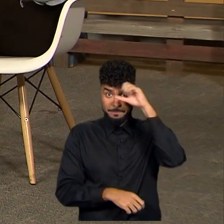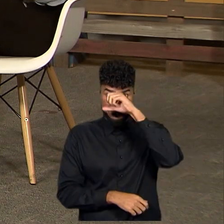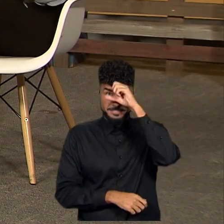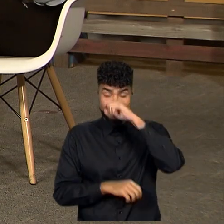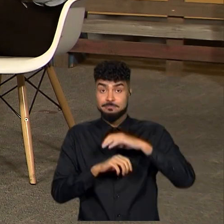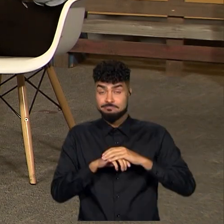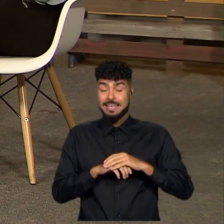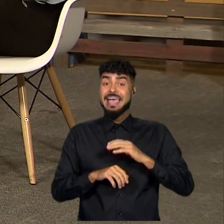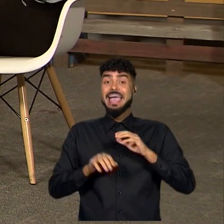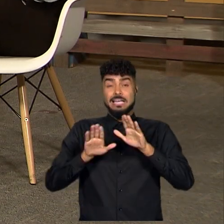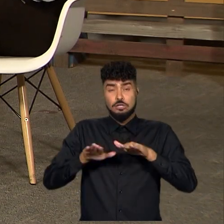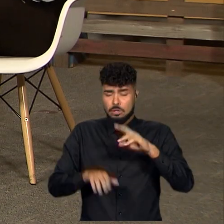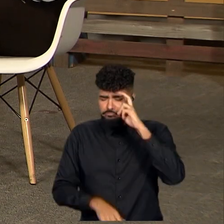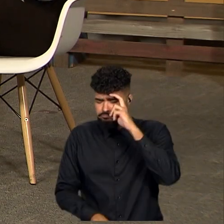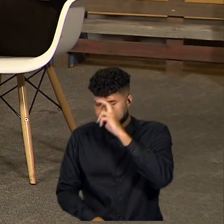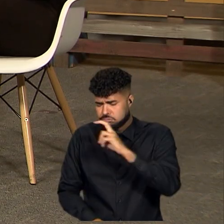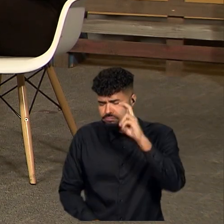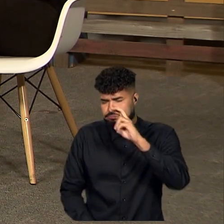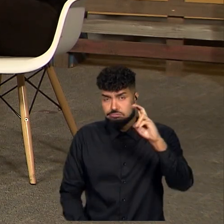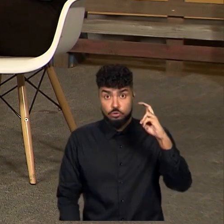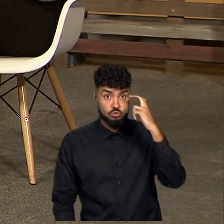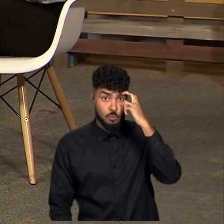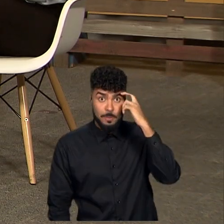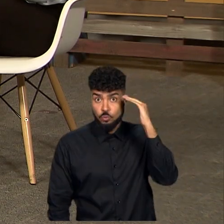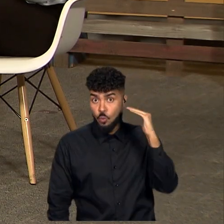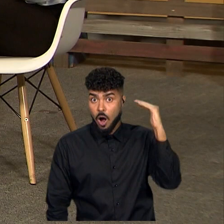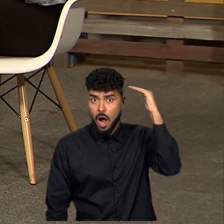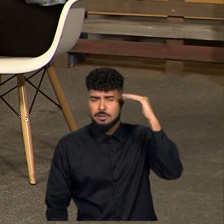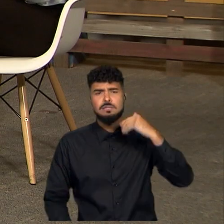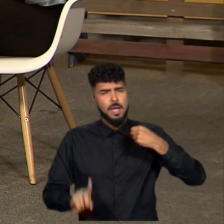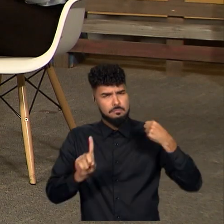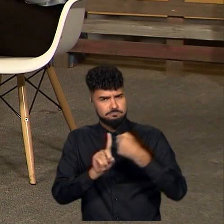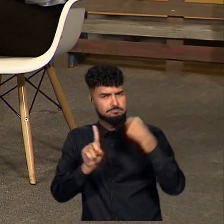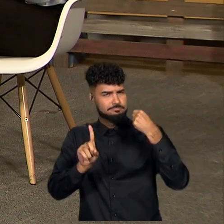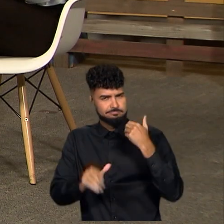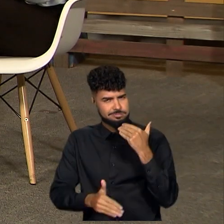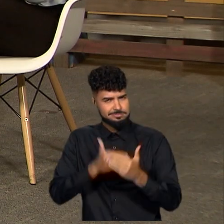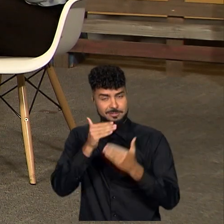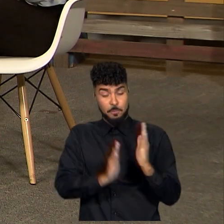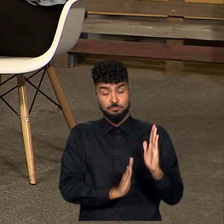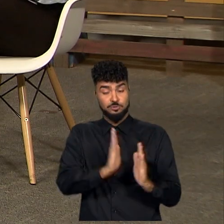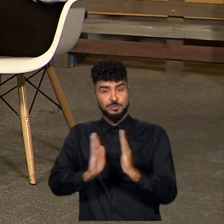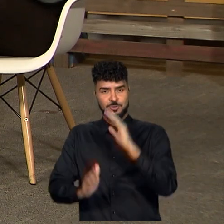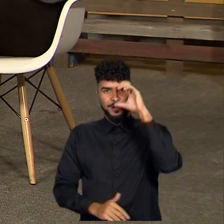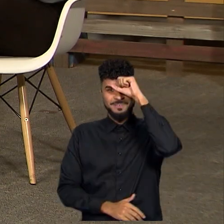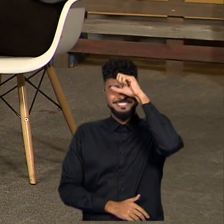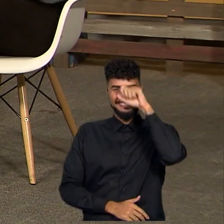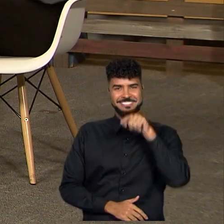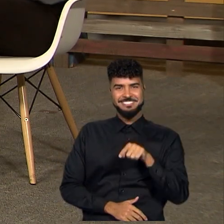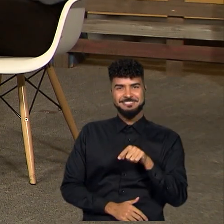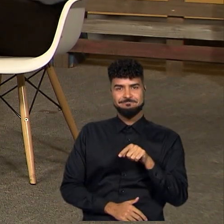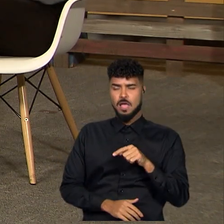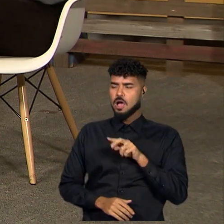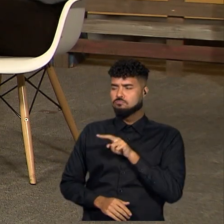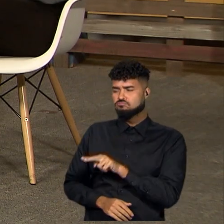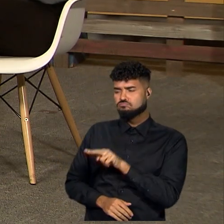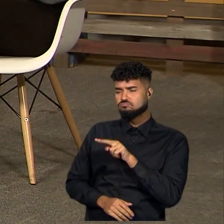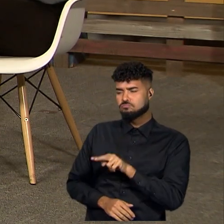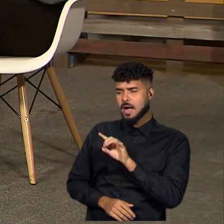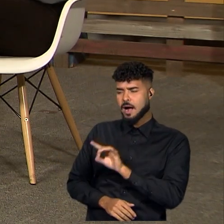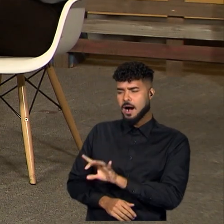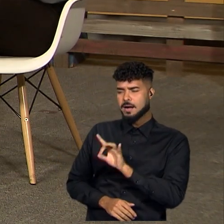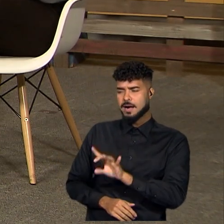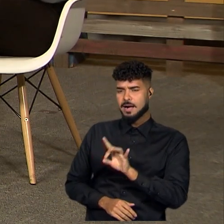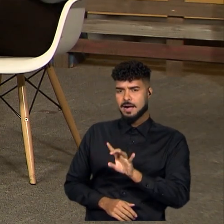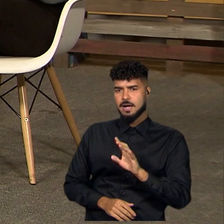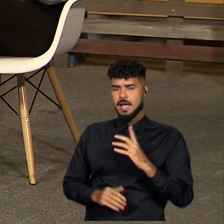com altas habilidades ou superdotadas, que também têm um impacto no processo de aprendizagem. Então, olhar para cada um desse indivíduo